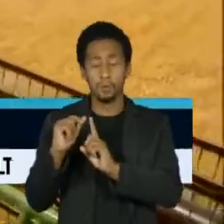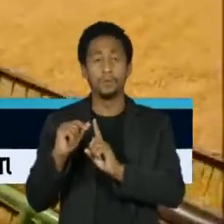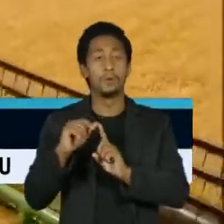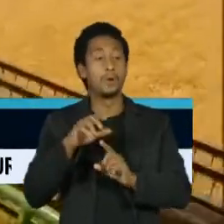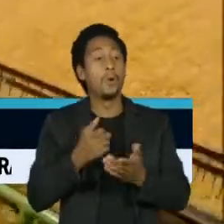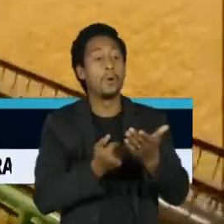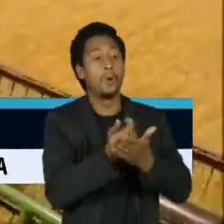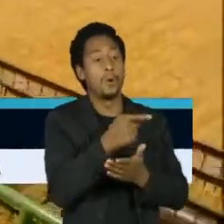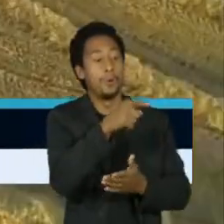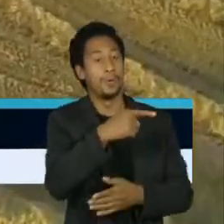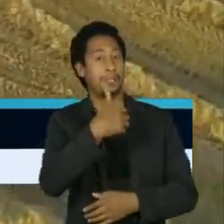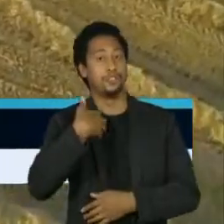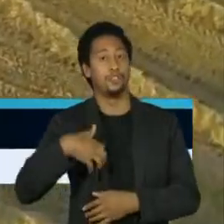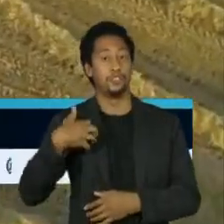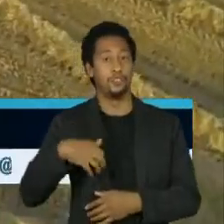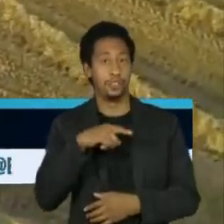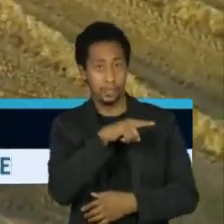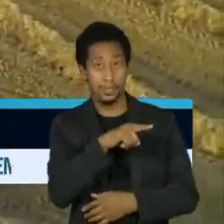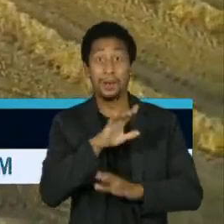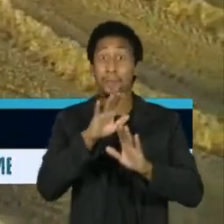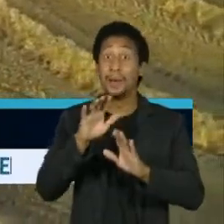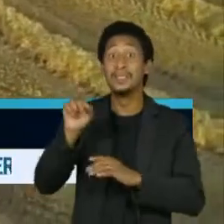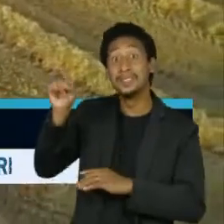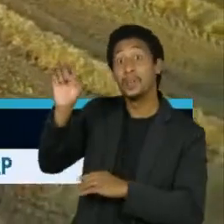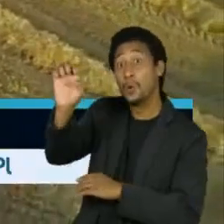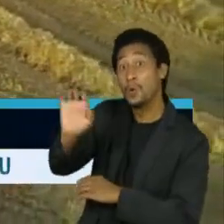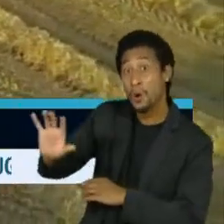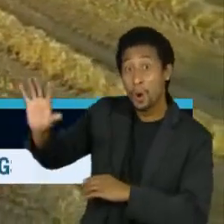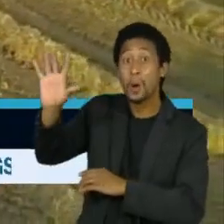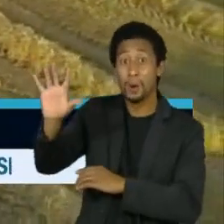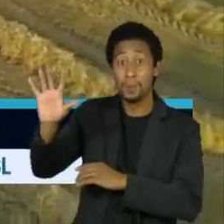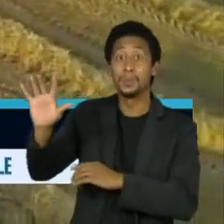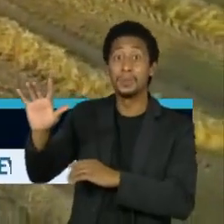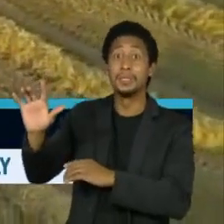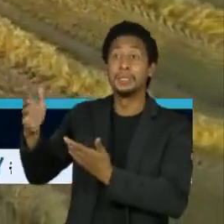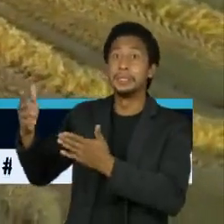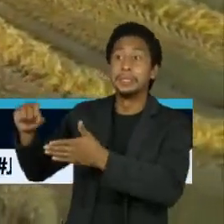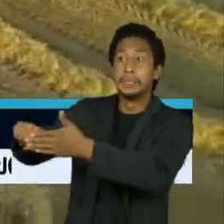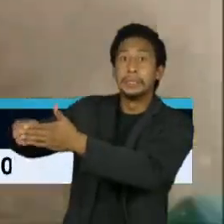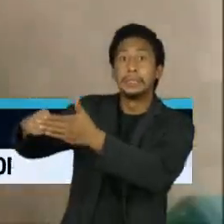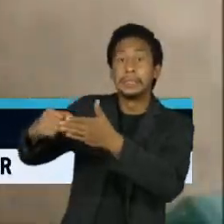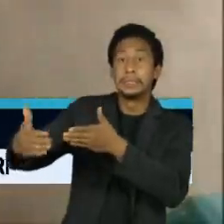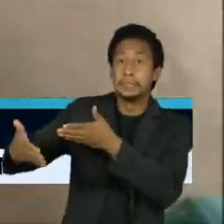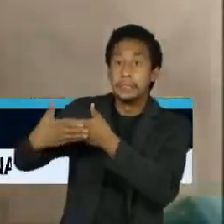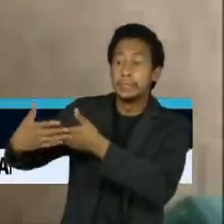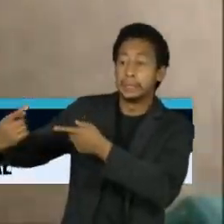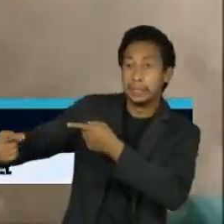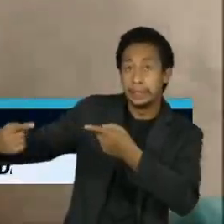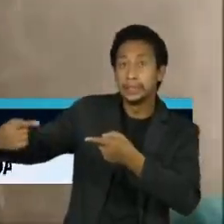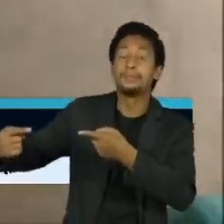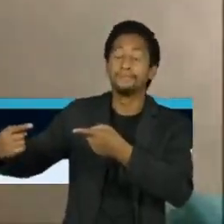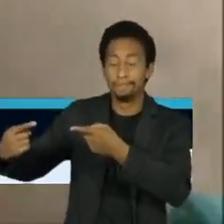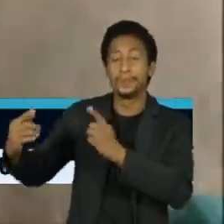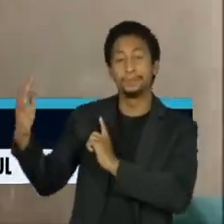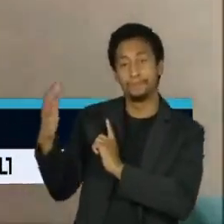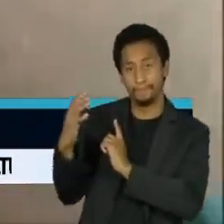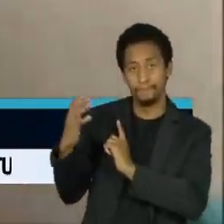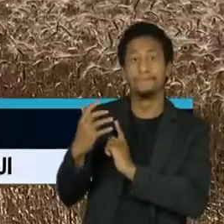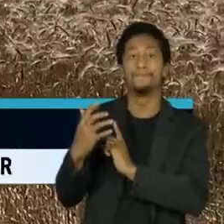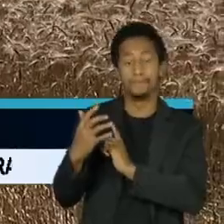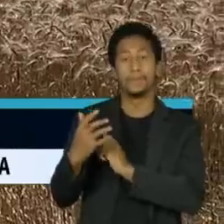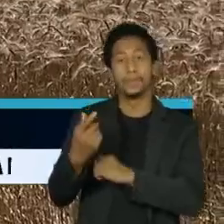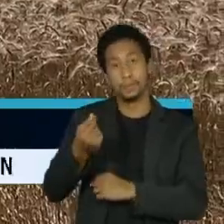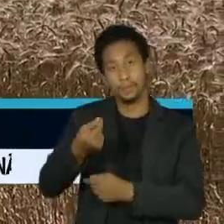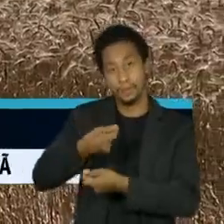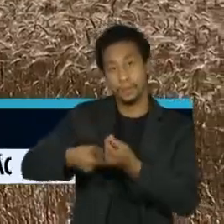Mas a guerra no leste europeu já afeta o preço do trigo, que atingiu nesta terça-feira o maior valor dos últimos 14